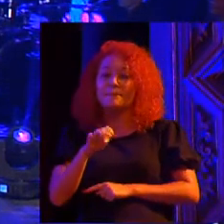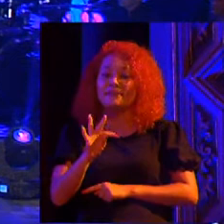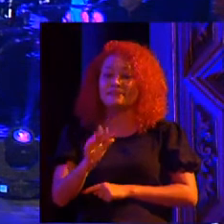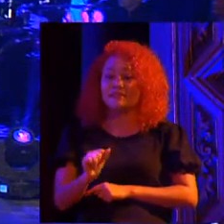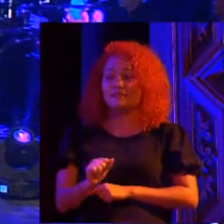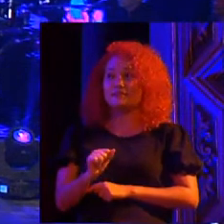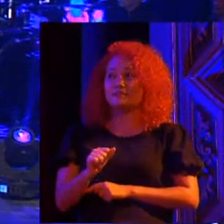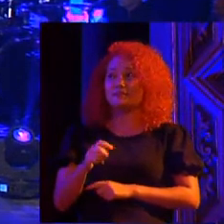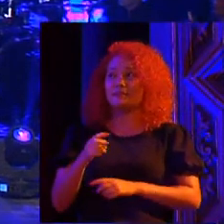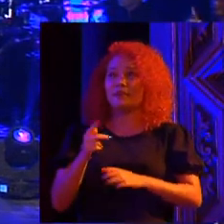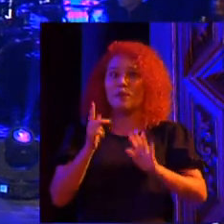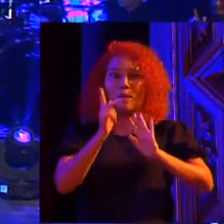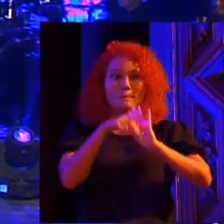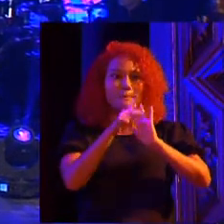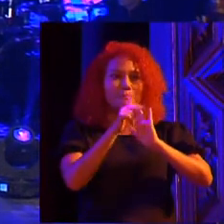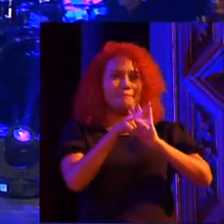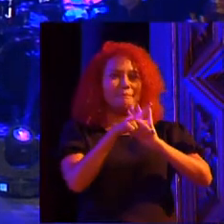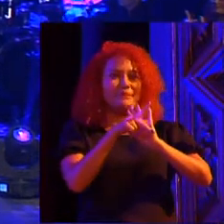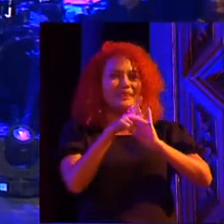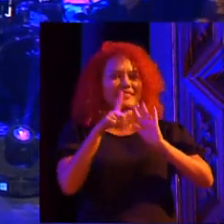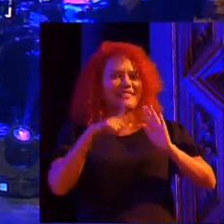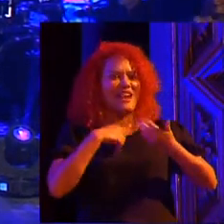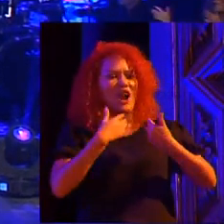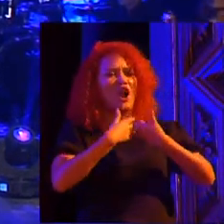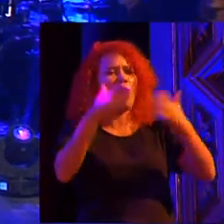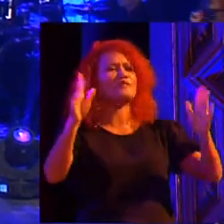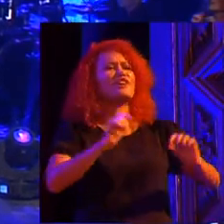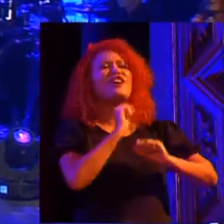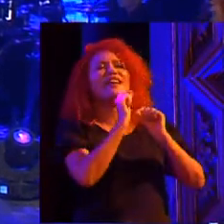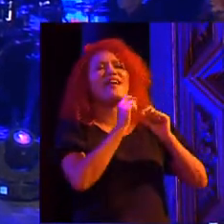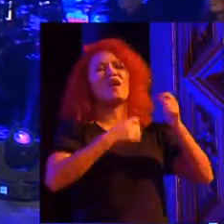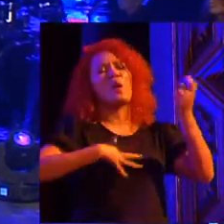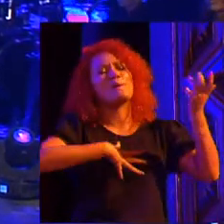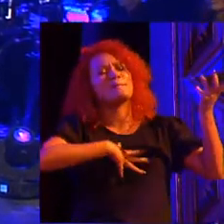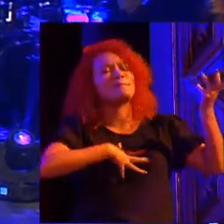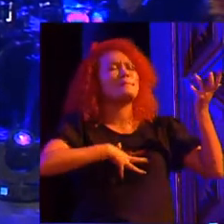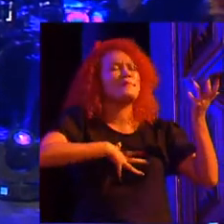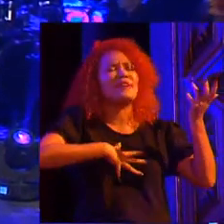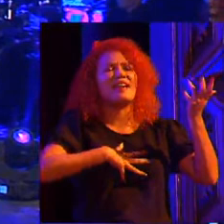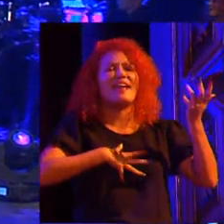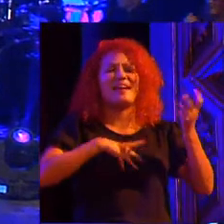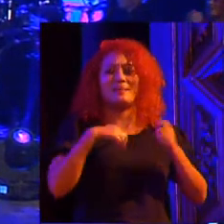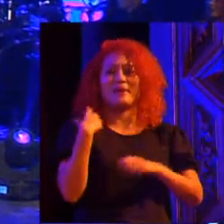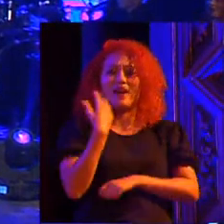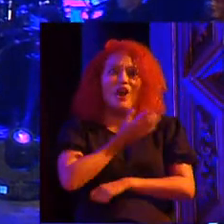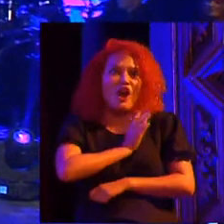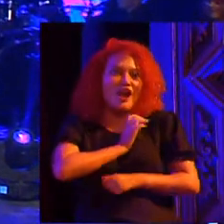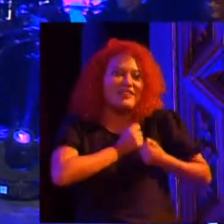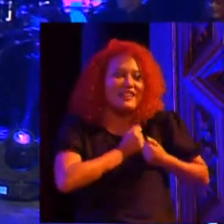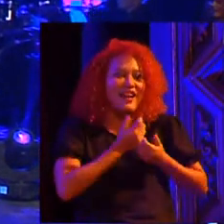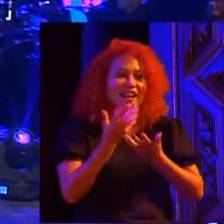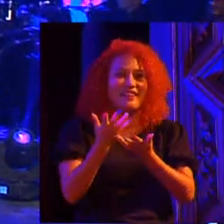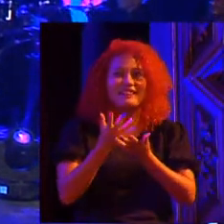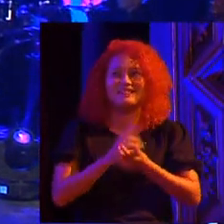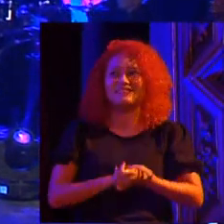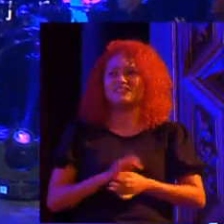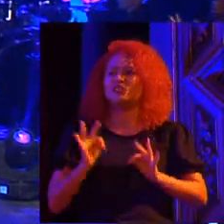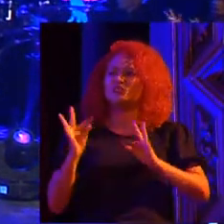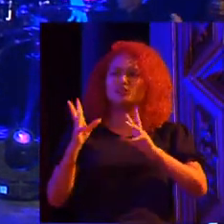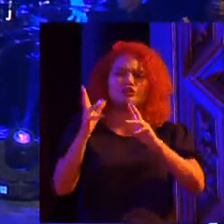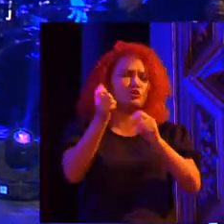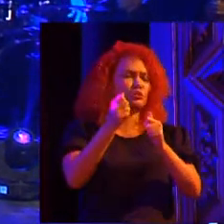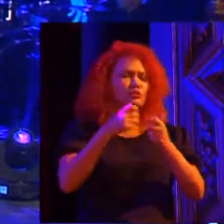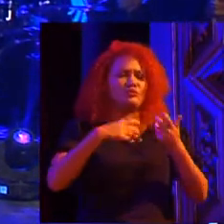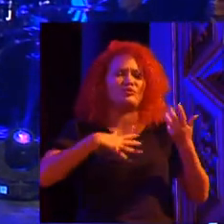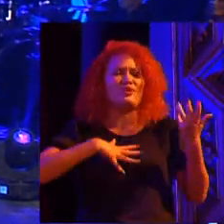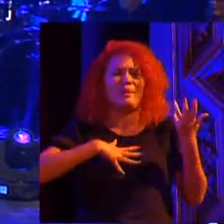o projeto com brega. Oh, brega, o nosso coração pulsa. Tudo brega. É brega. Pulsa brega, foi